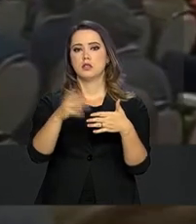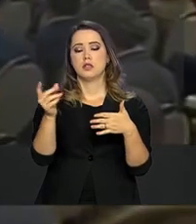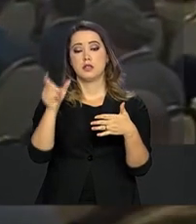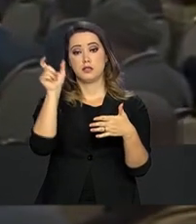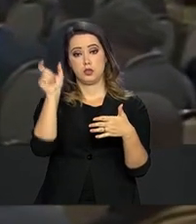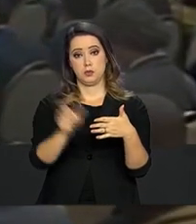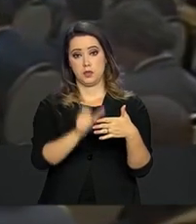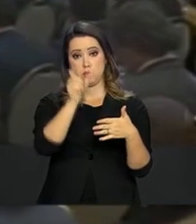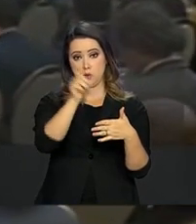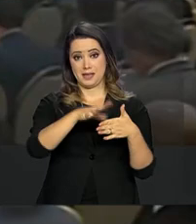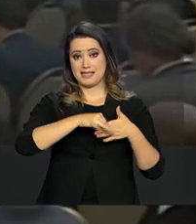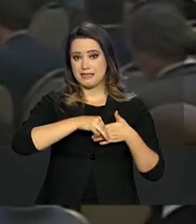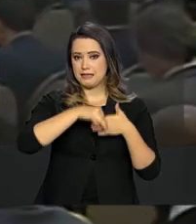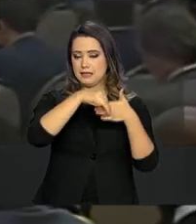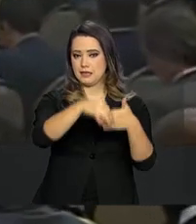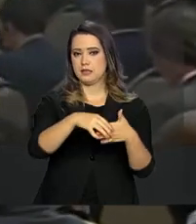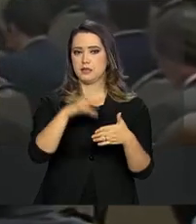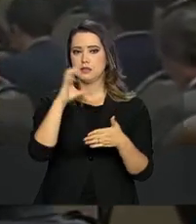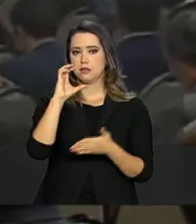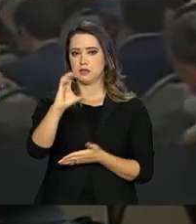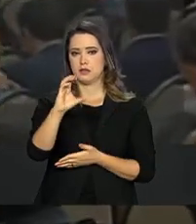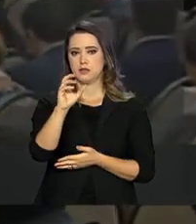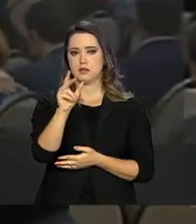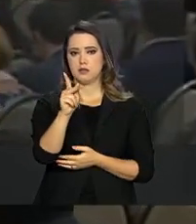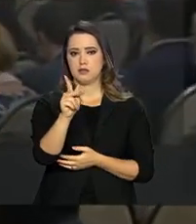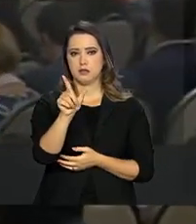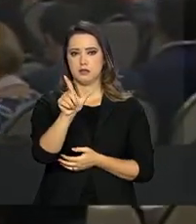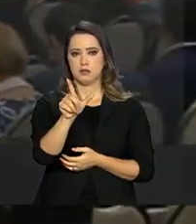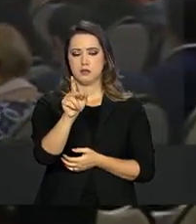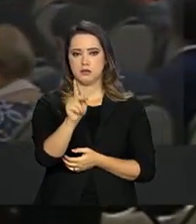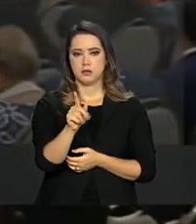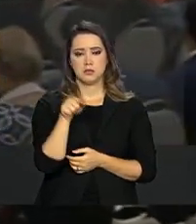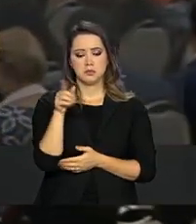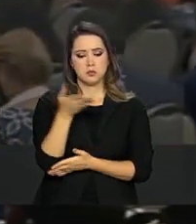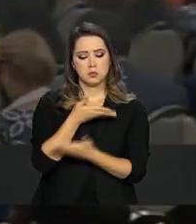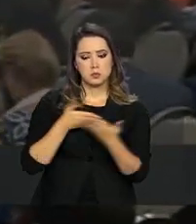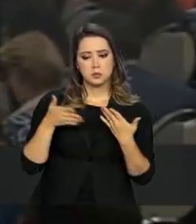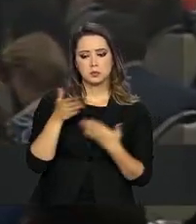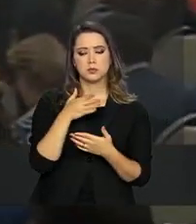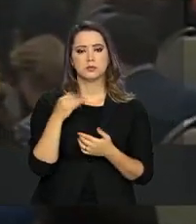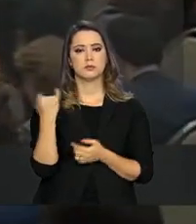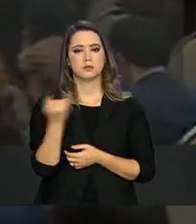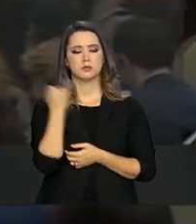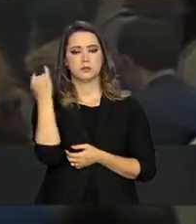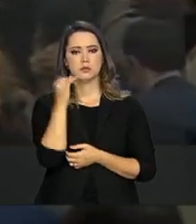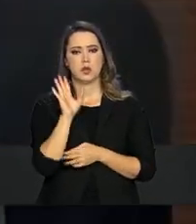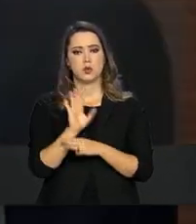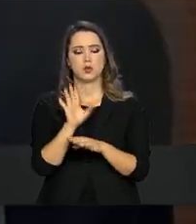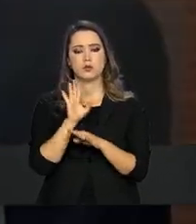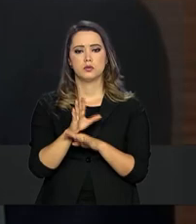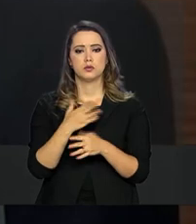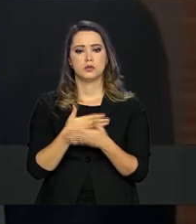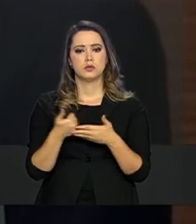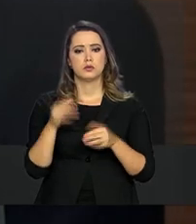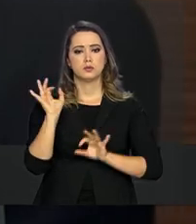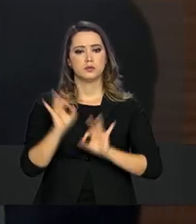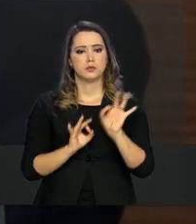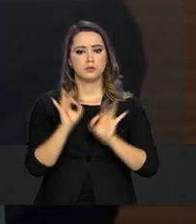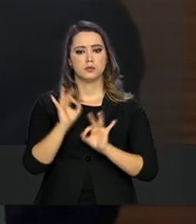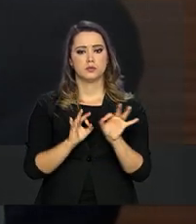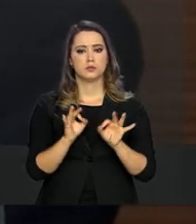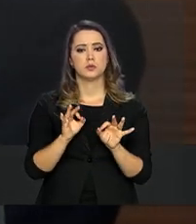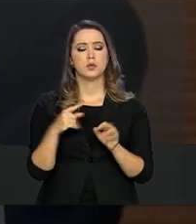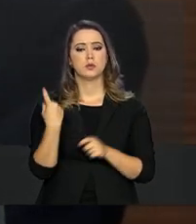da cplp este intenso intercâmbio na verdade tem ajudado aperfeiçoar nossa